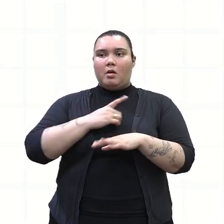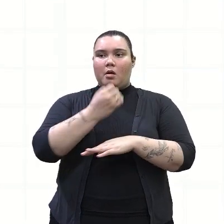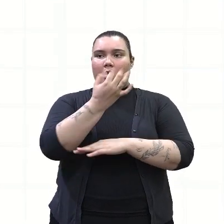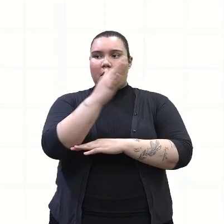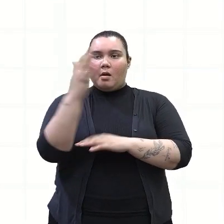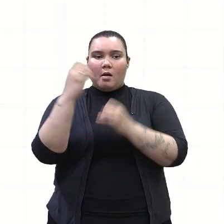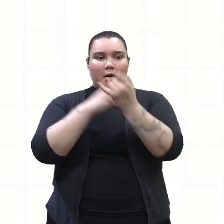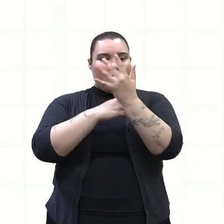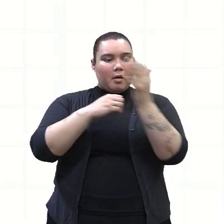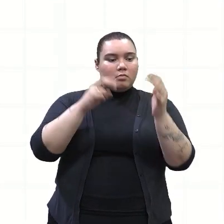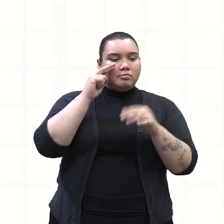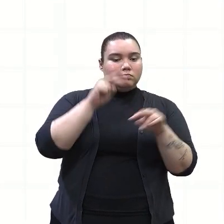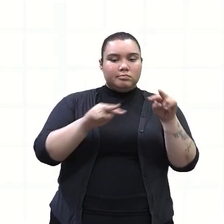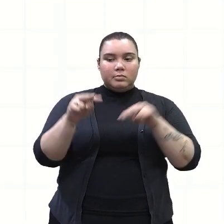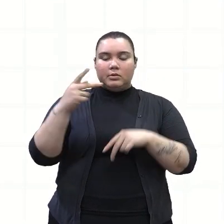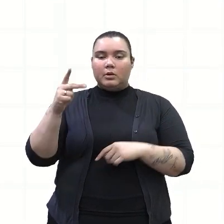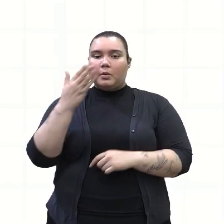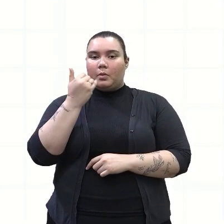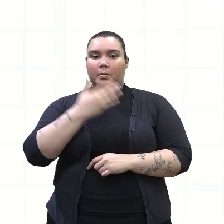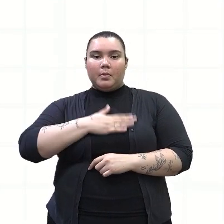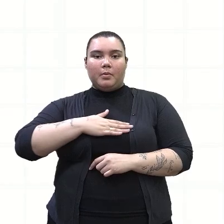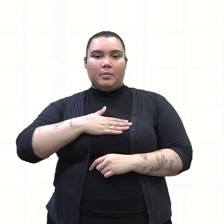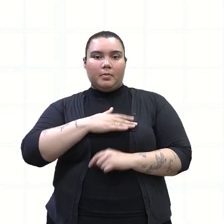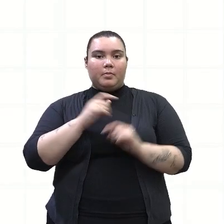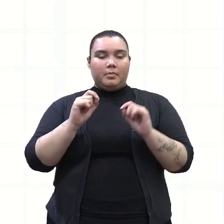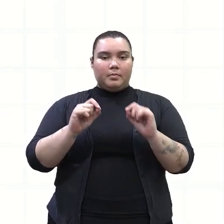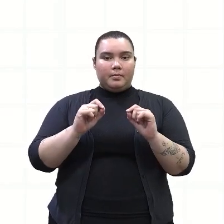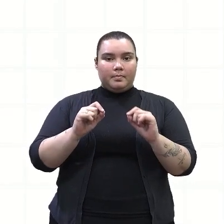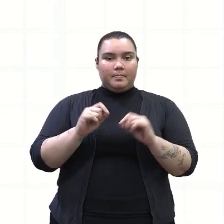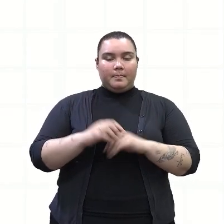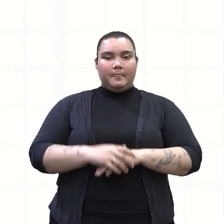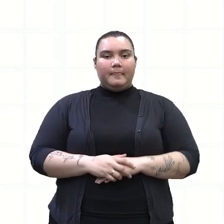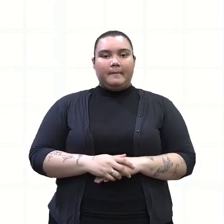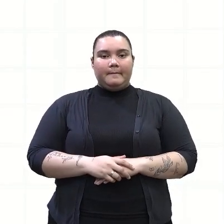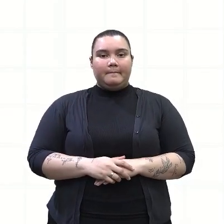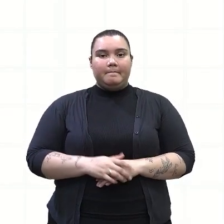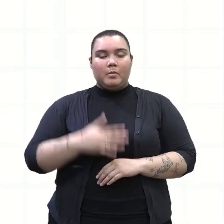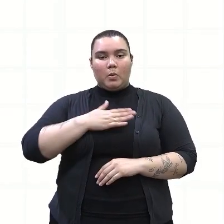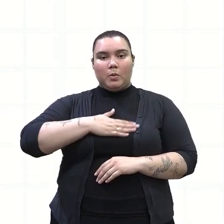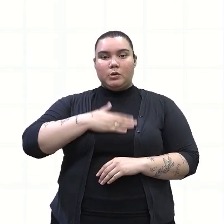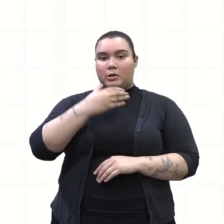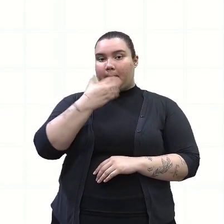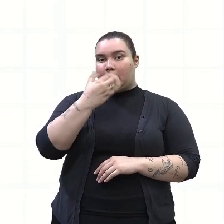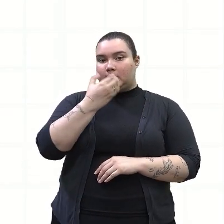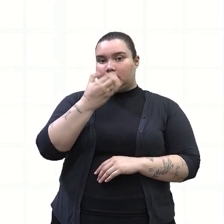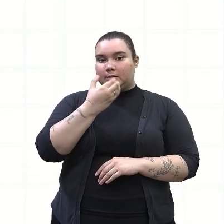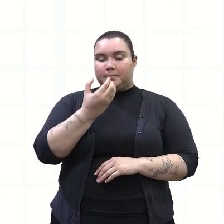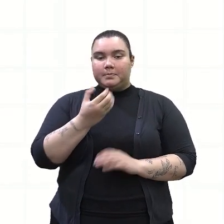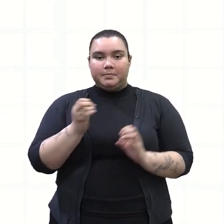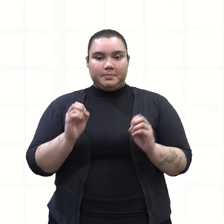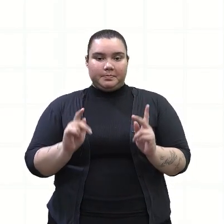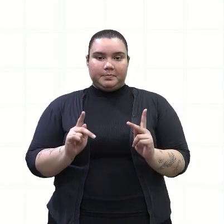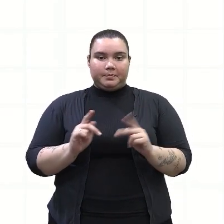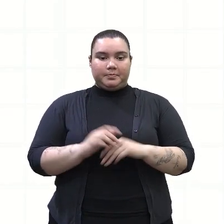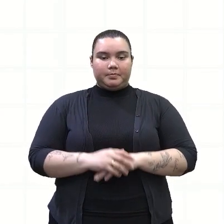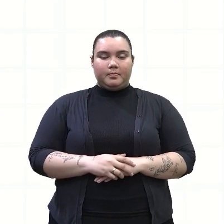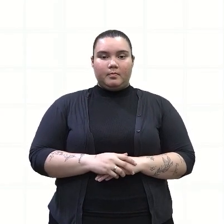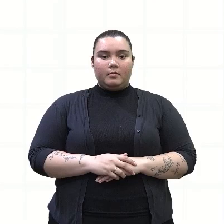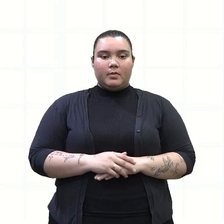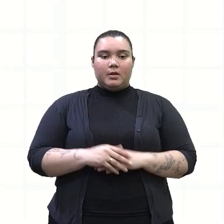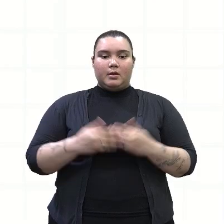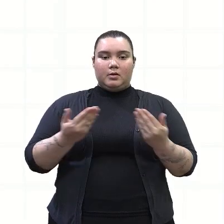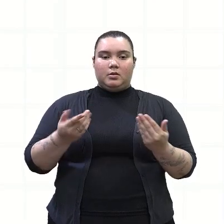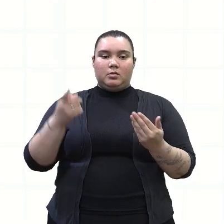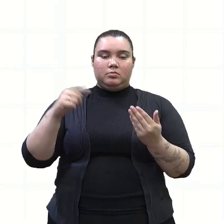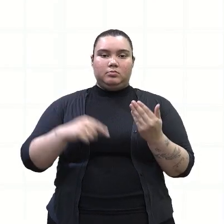para procurar a comidinha favorita dele, que é apples, ok? Que é maçãs, ok, people? Então este foi